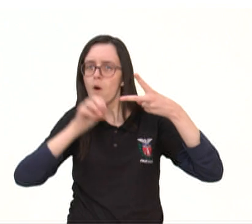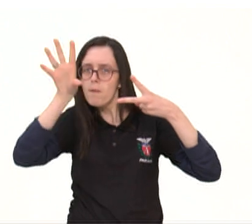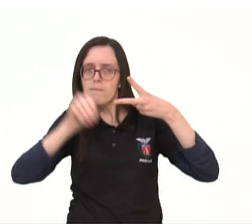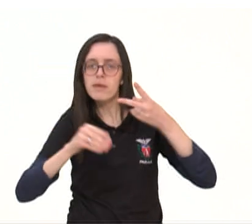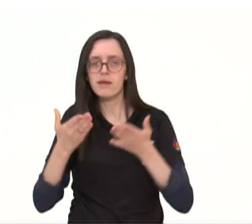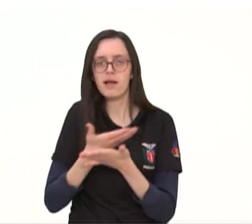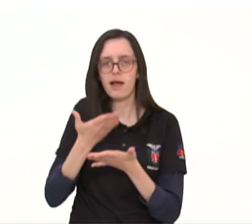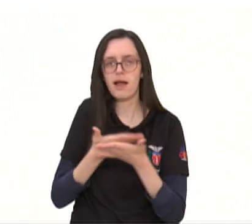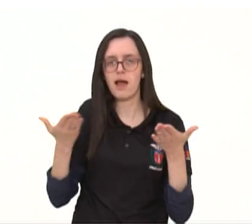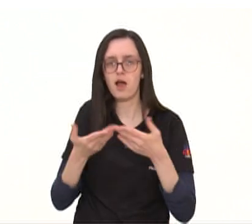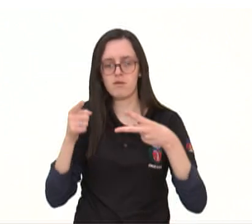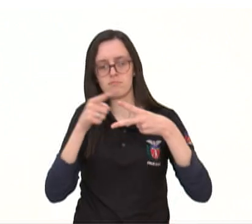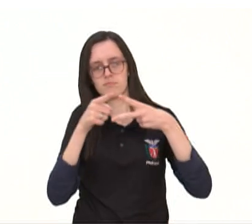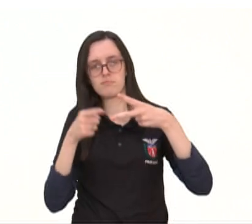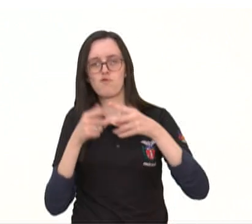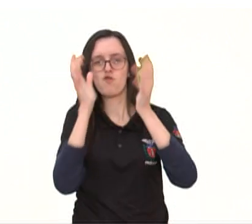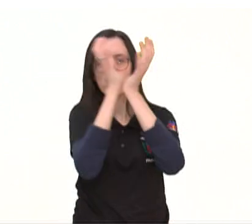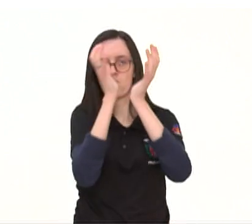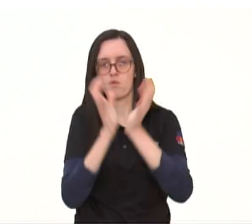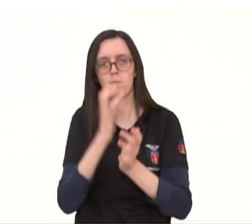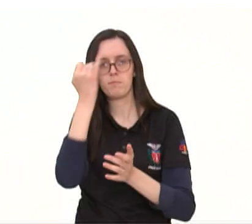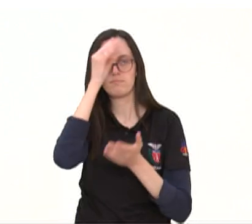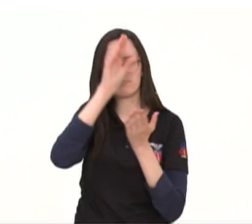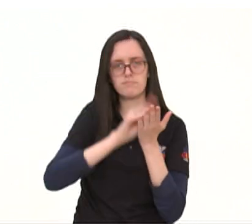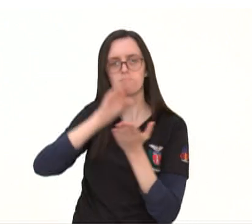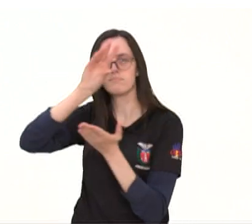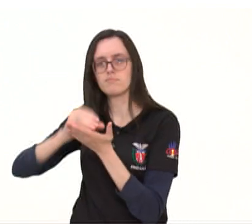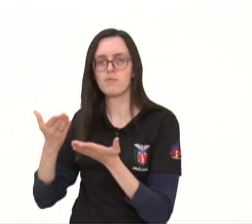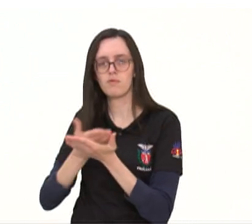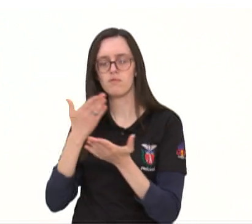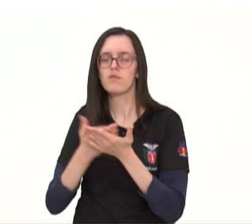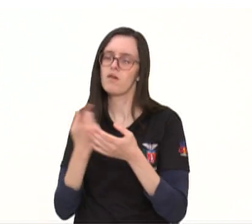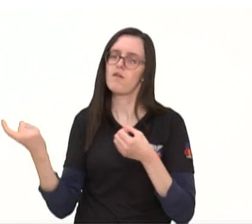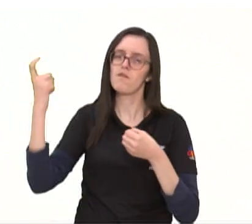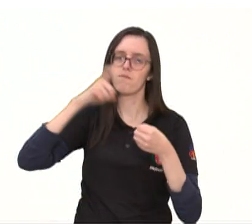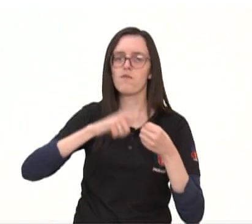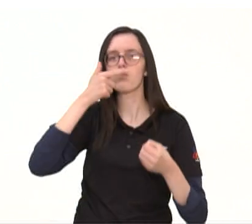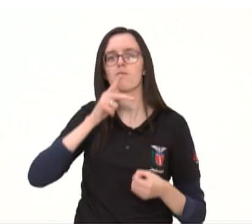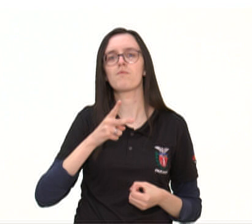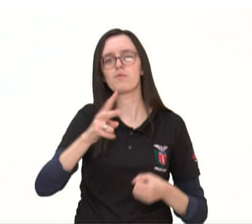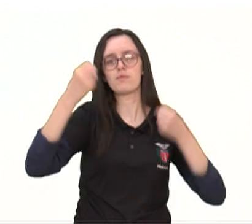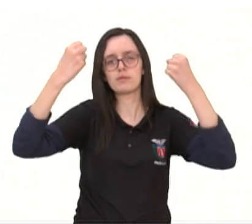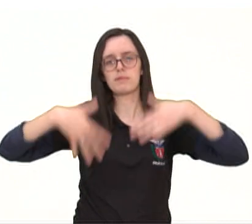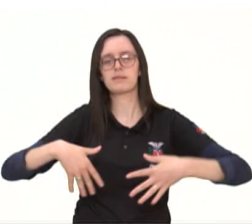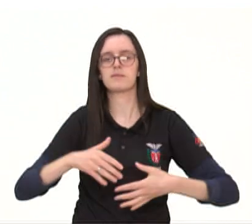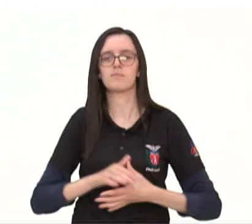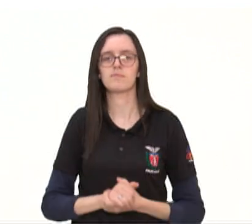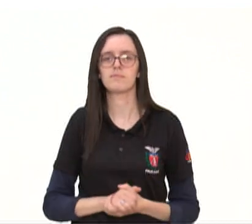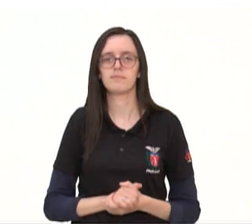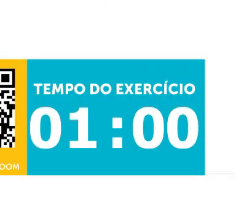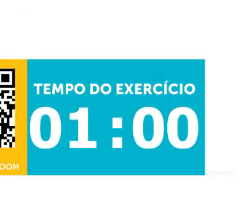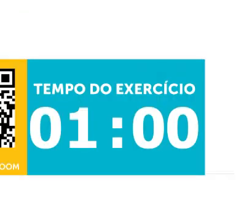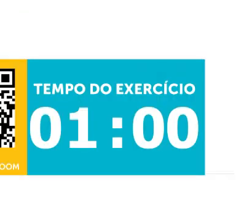desses artigos do definido e dos indefinidos e eu volto para continuar a explicação.